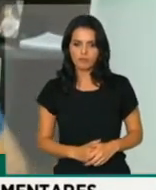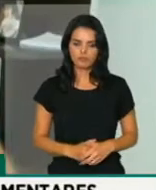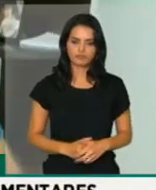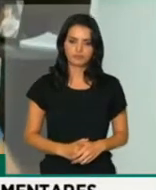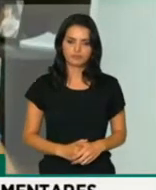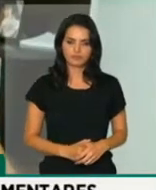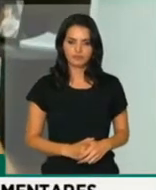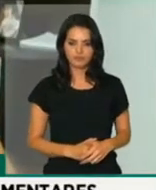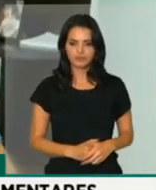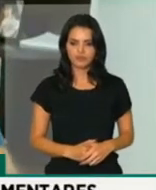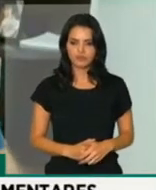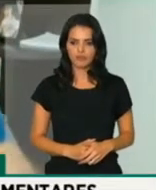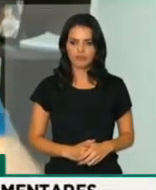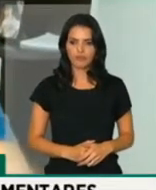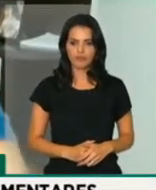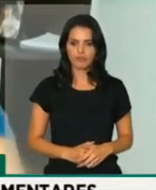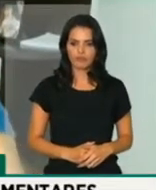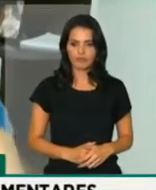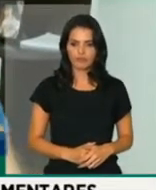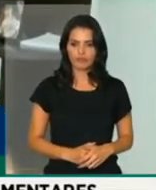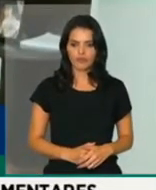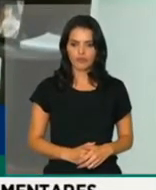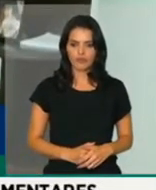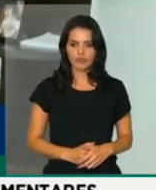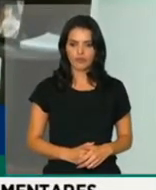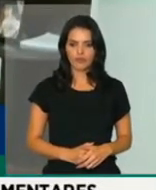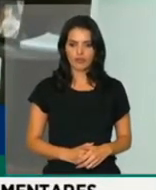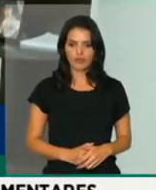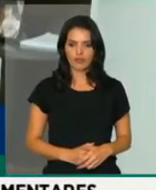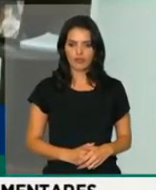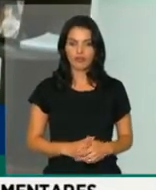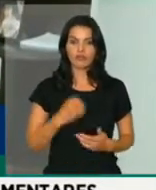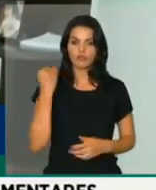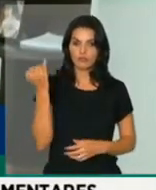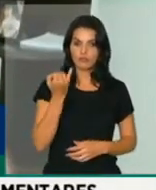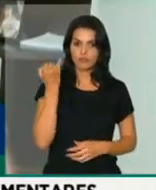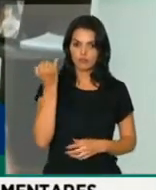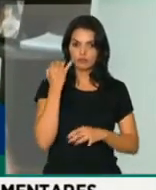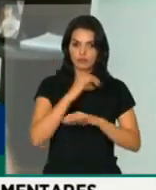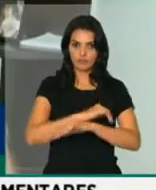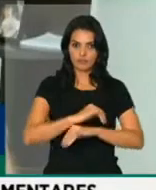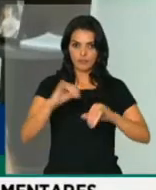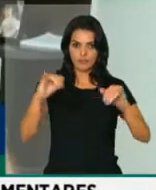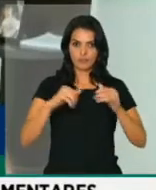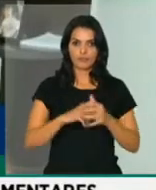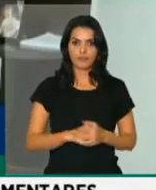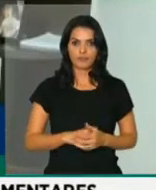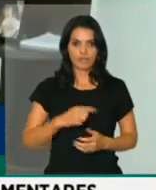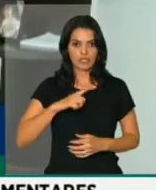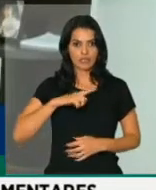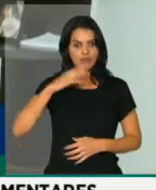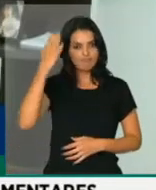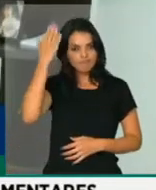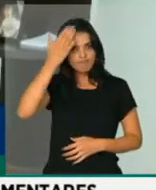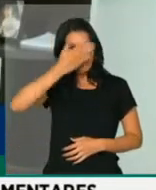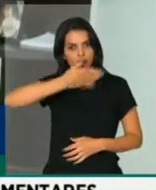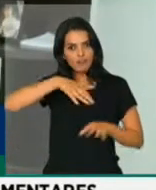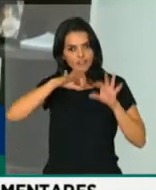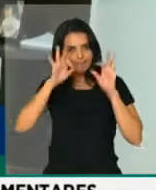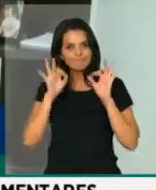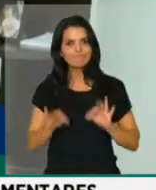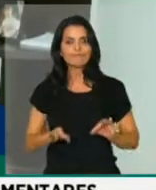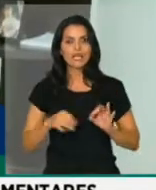é importante destacar que a prova mais evidente de que o